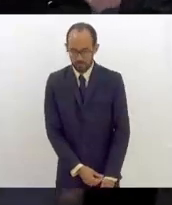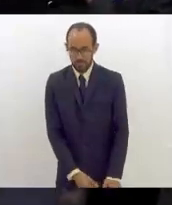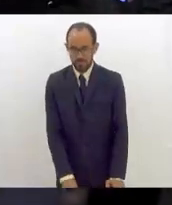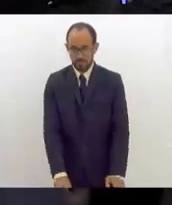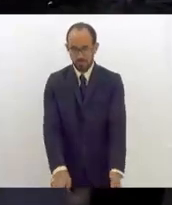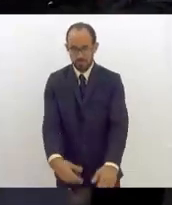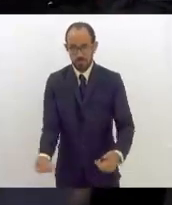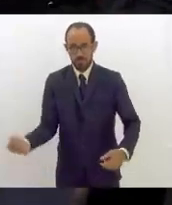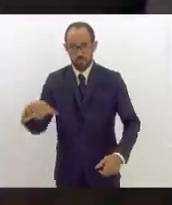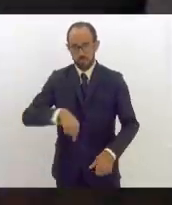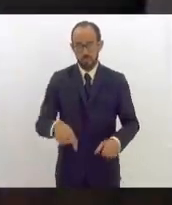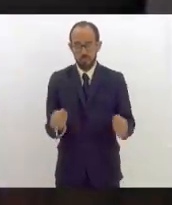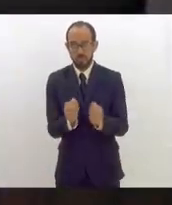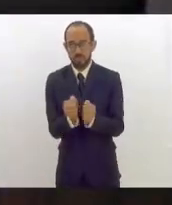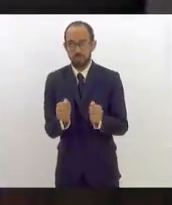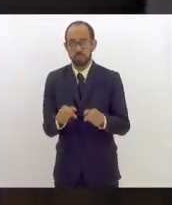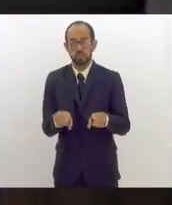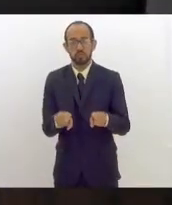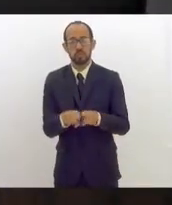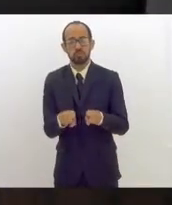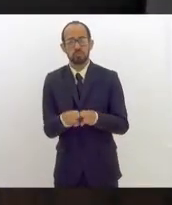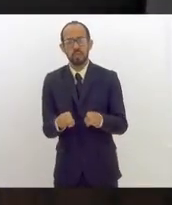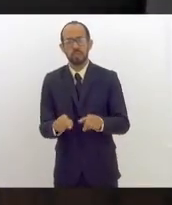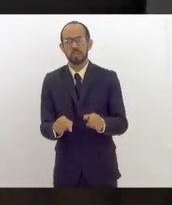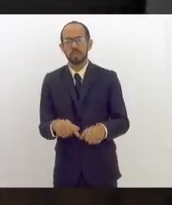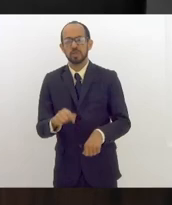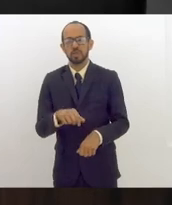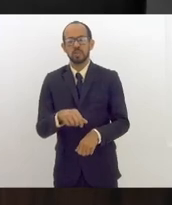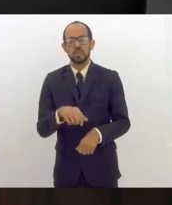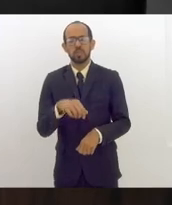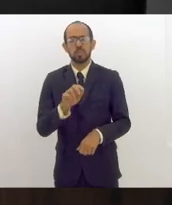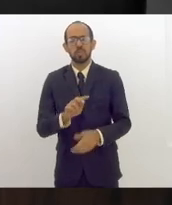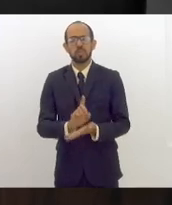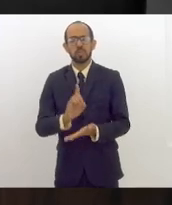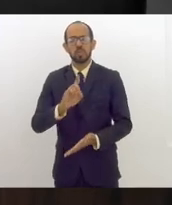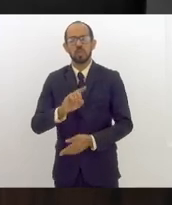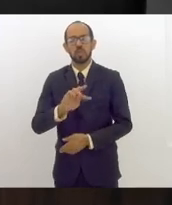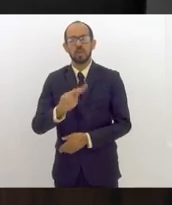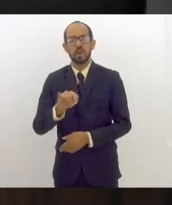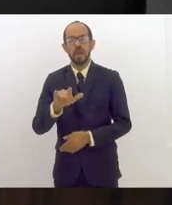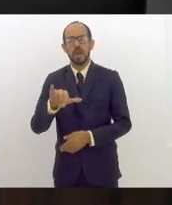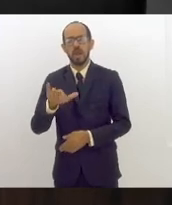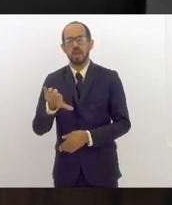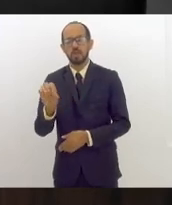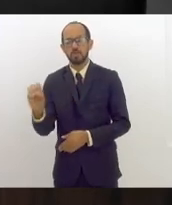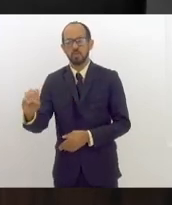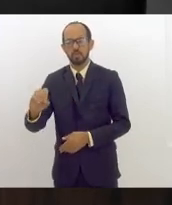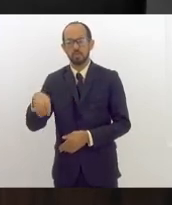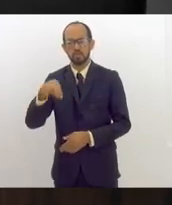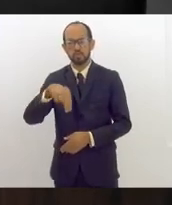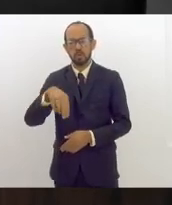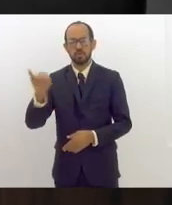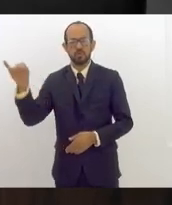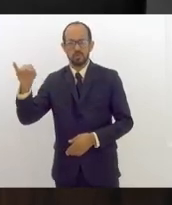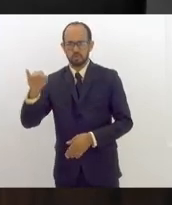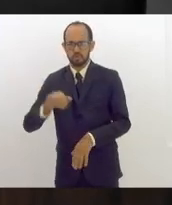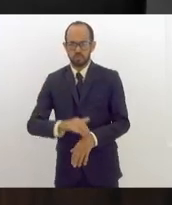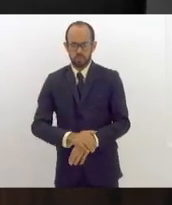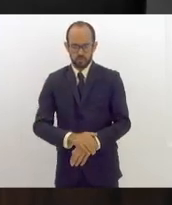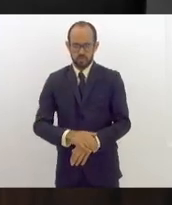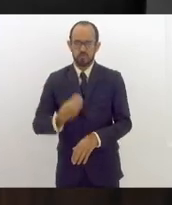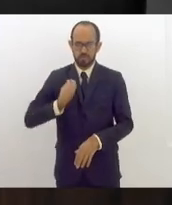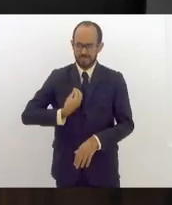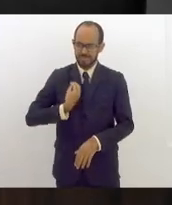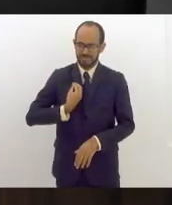estão conosco também eu tô Hilário Franklin Nossa Nova Iguaçu Nossa Baixada Fluminense presente